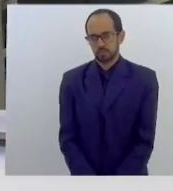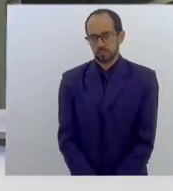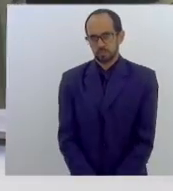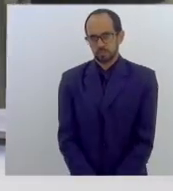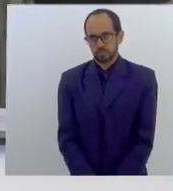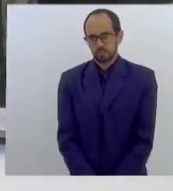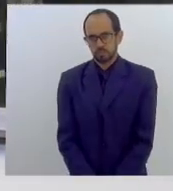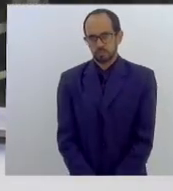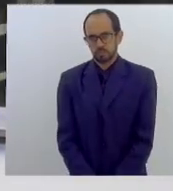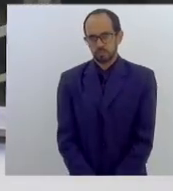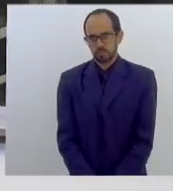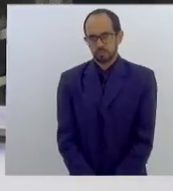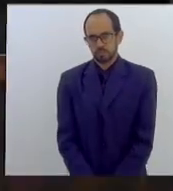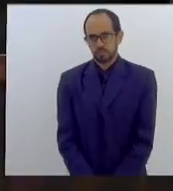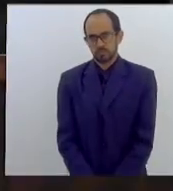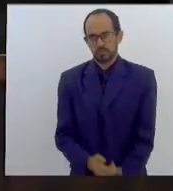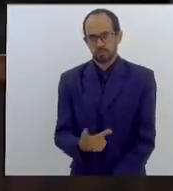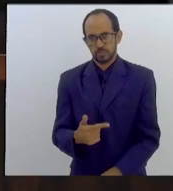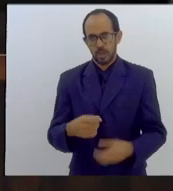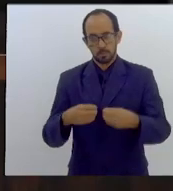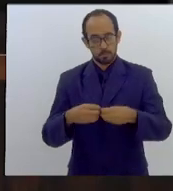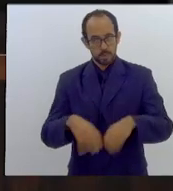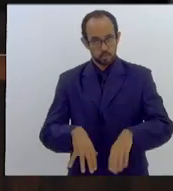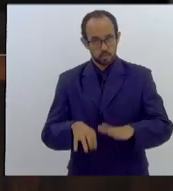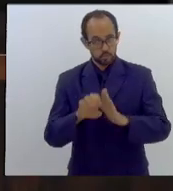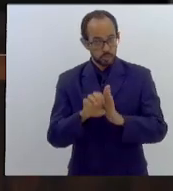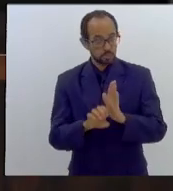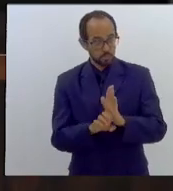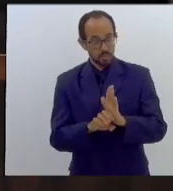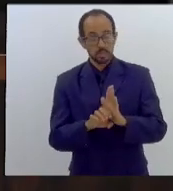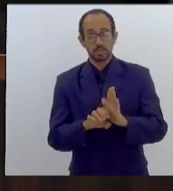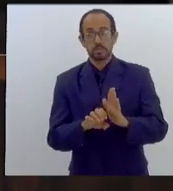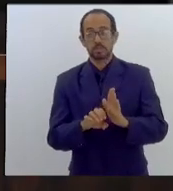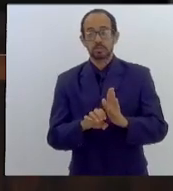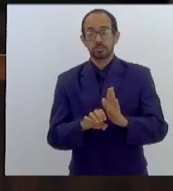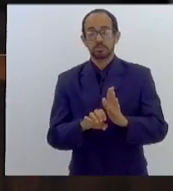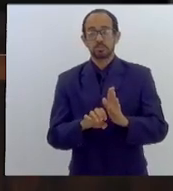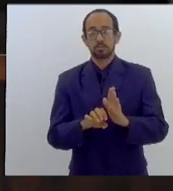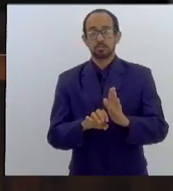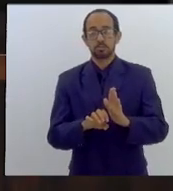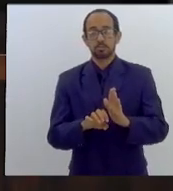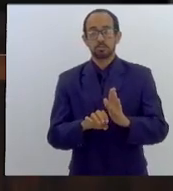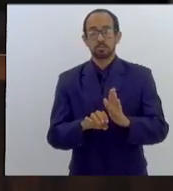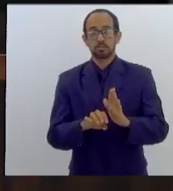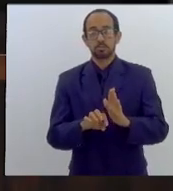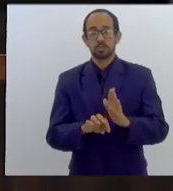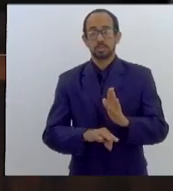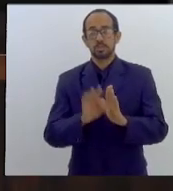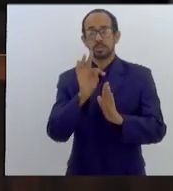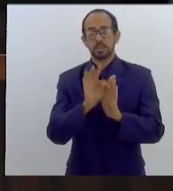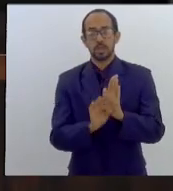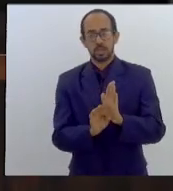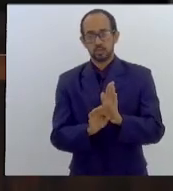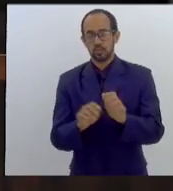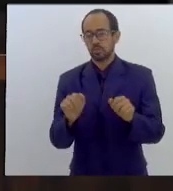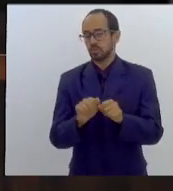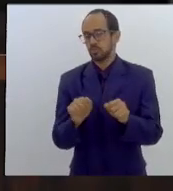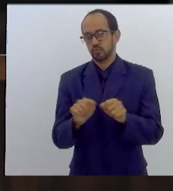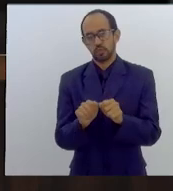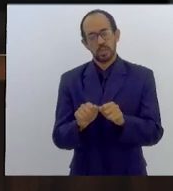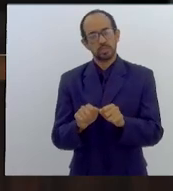sem prejuízo da relação das emendas, esse texto a gente fez a 8